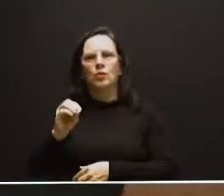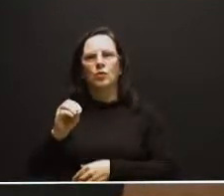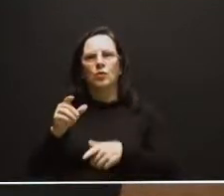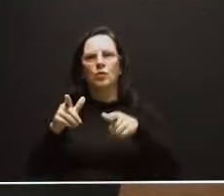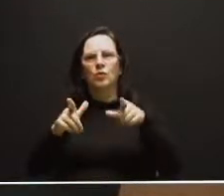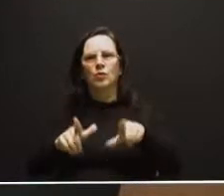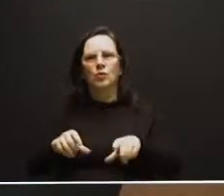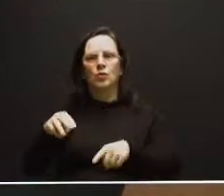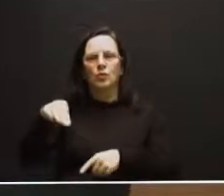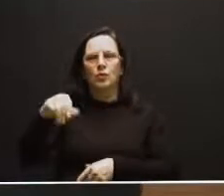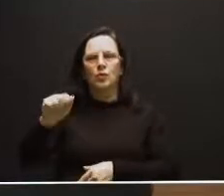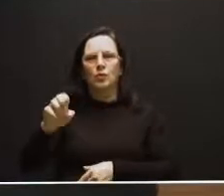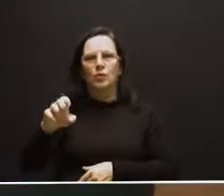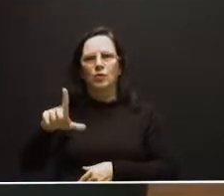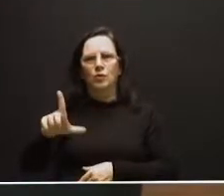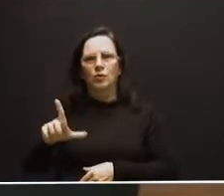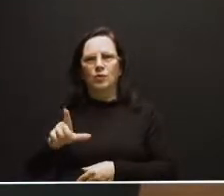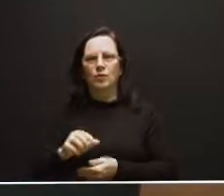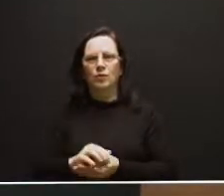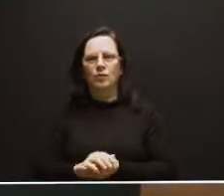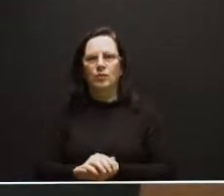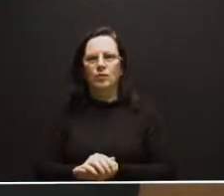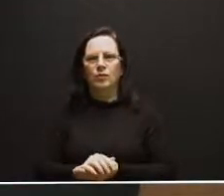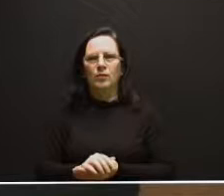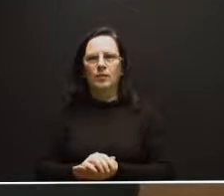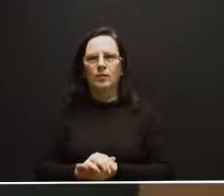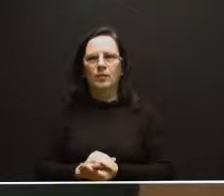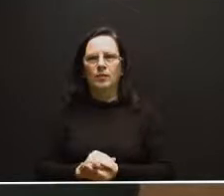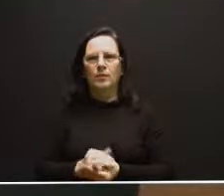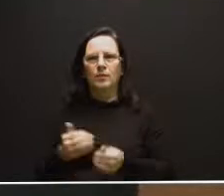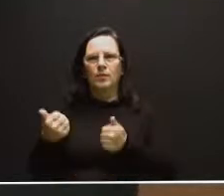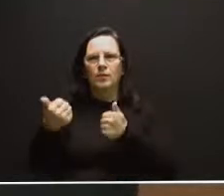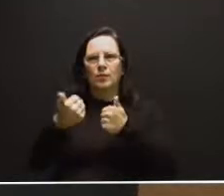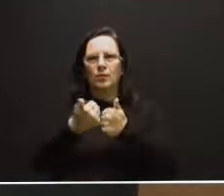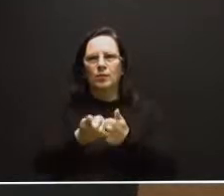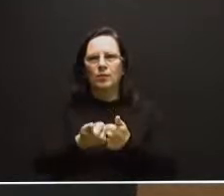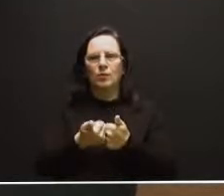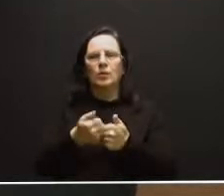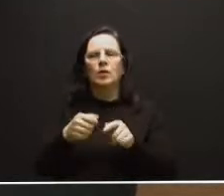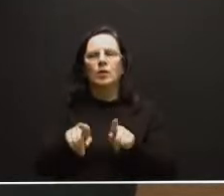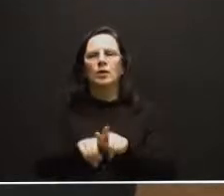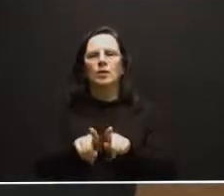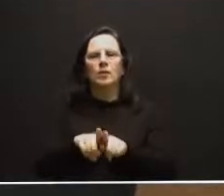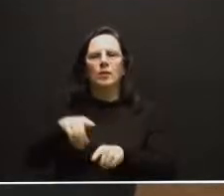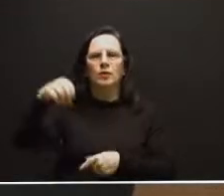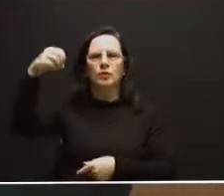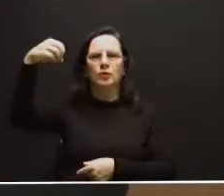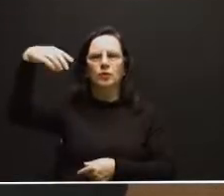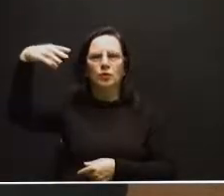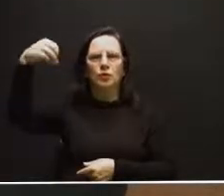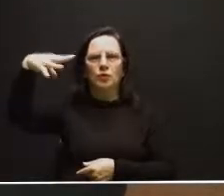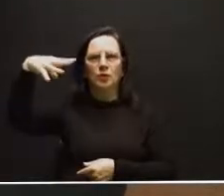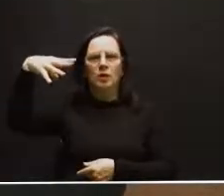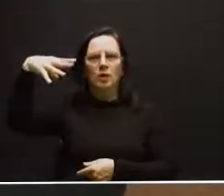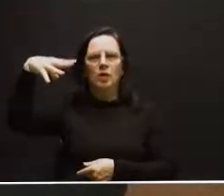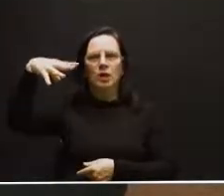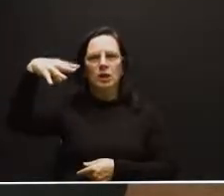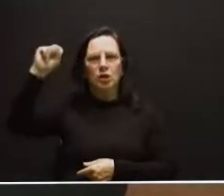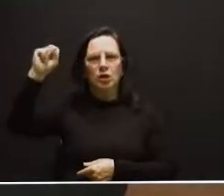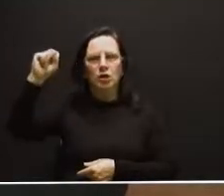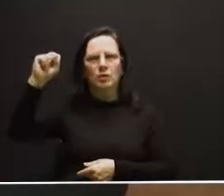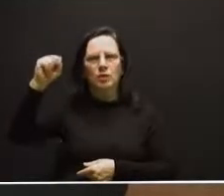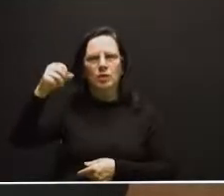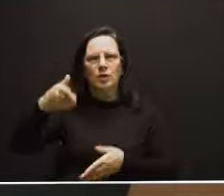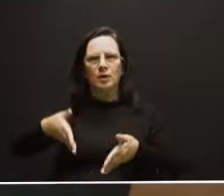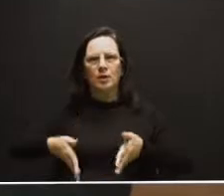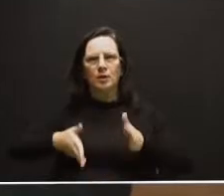manoel jorge encaminhem-se substituição de lâmpadas queimadas na avenida joaquim miguel